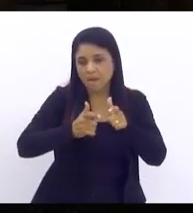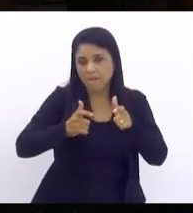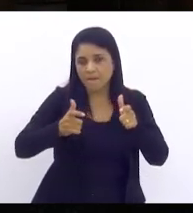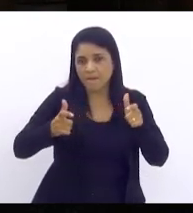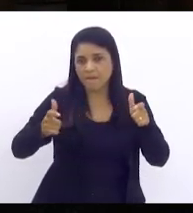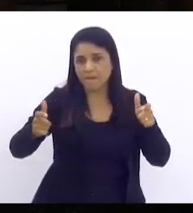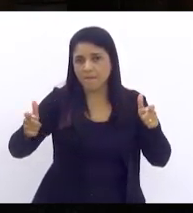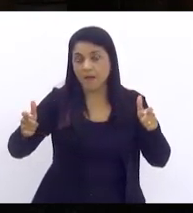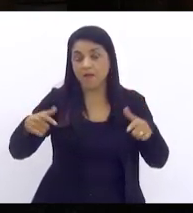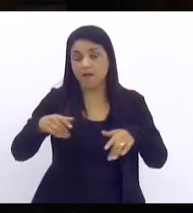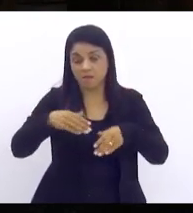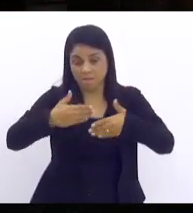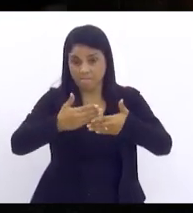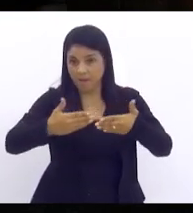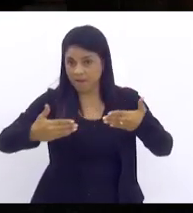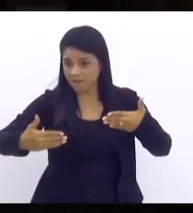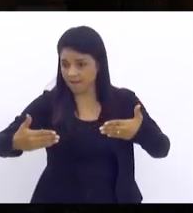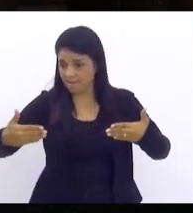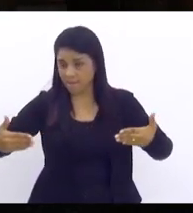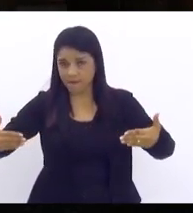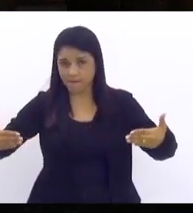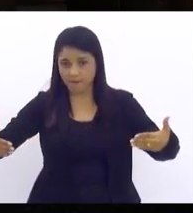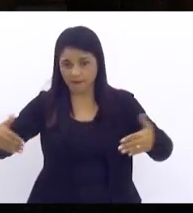tecnologias, onde eles colocam